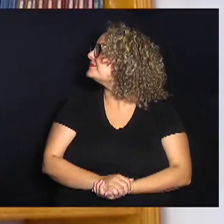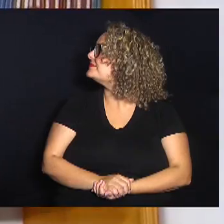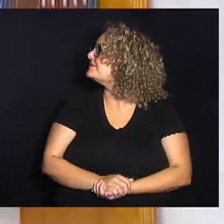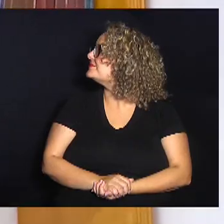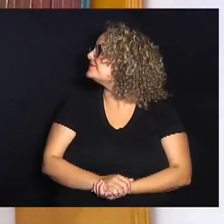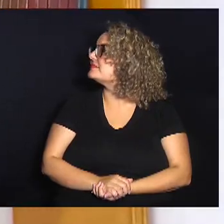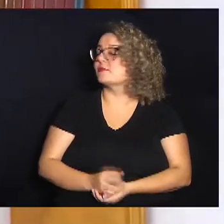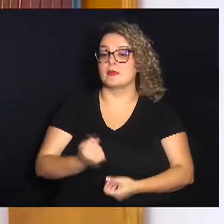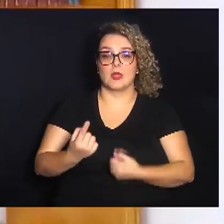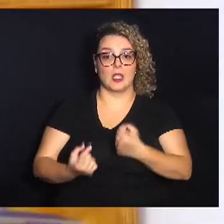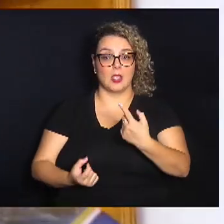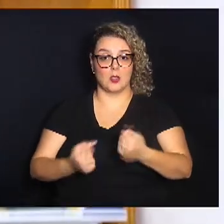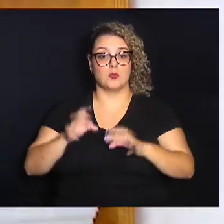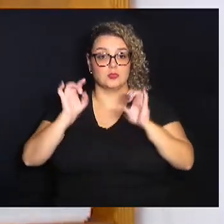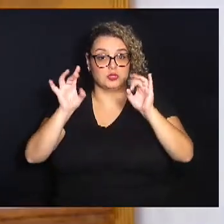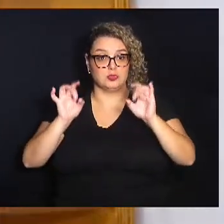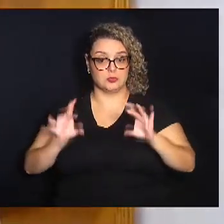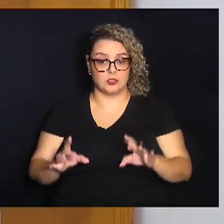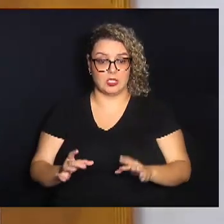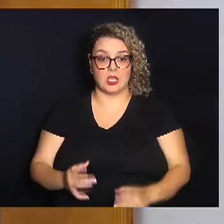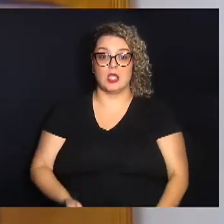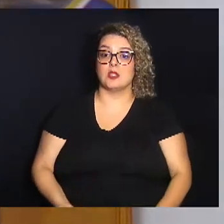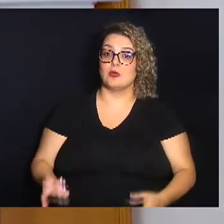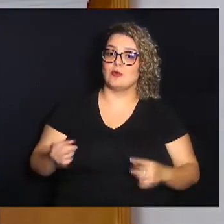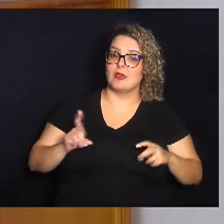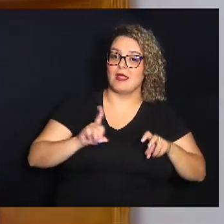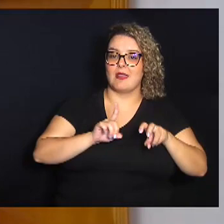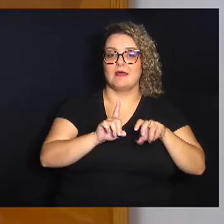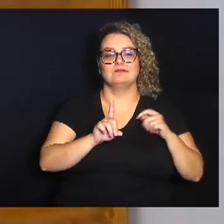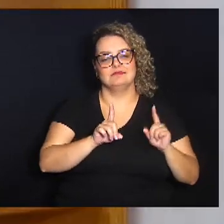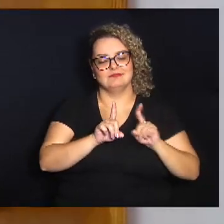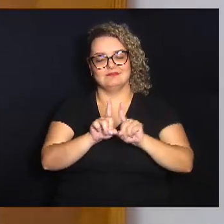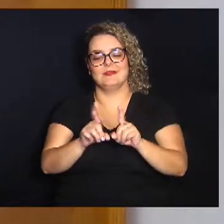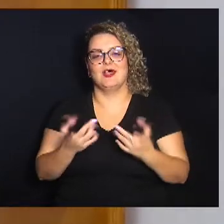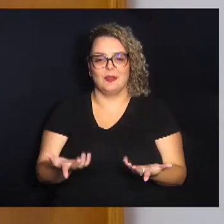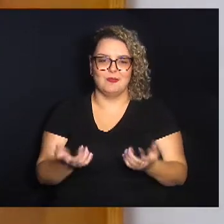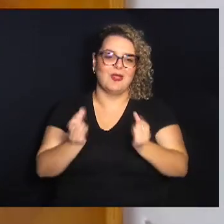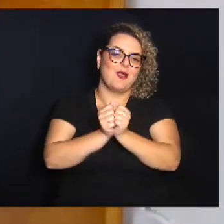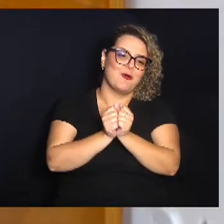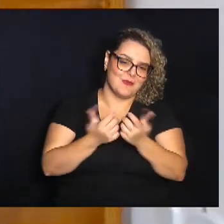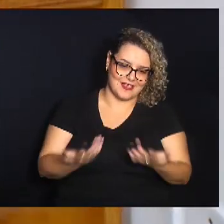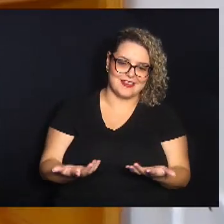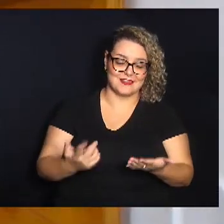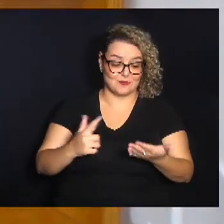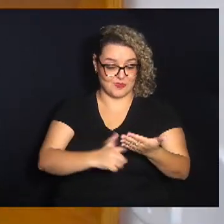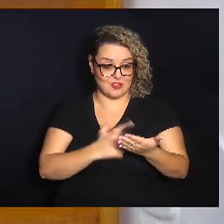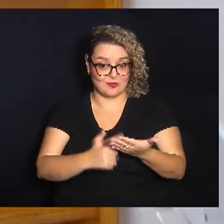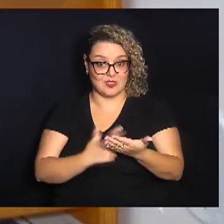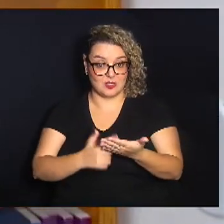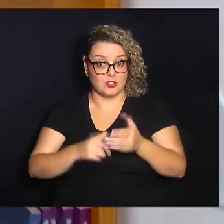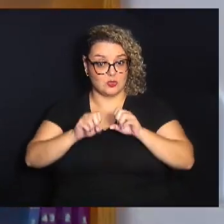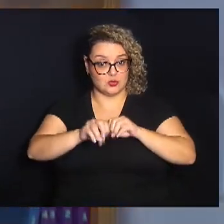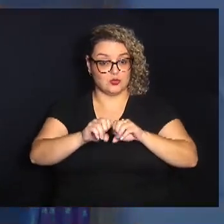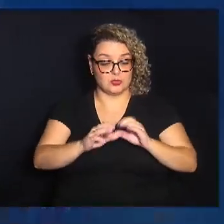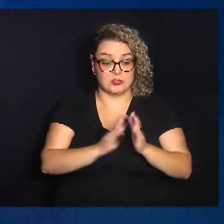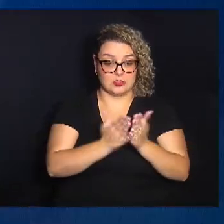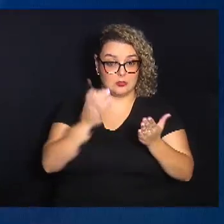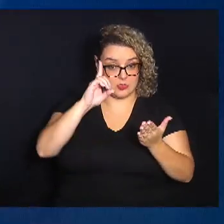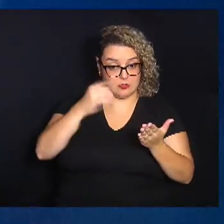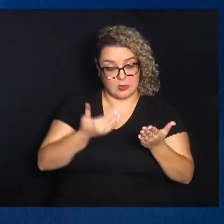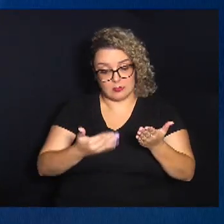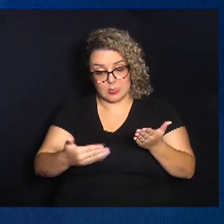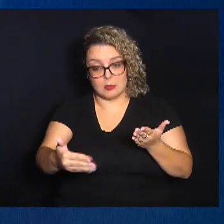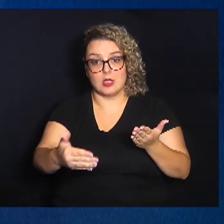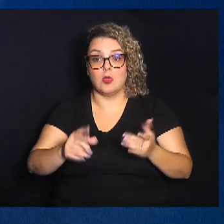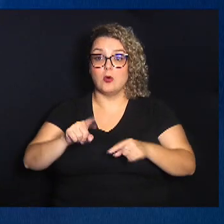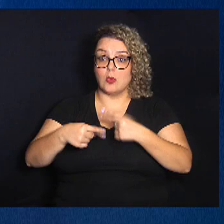Alguns especialistas acreditam que o livro didático surgiu como uma extensão dos ensinamentos bíblicos. Outros destacam